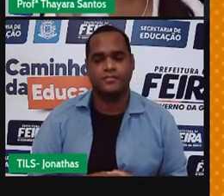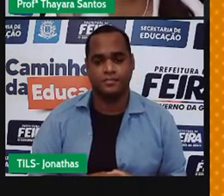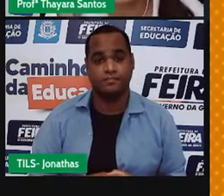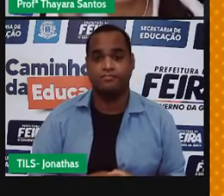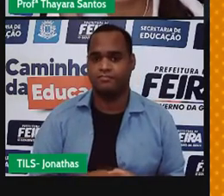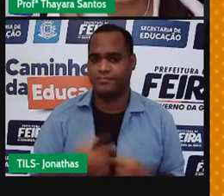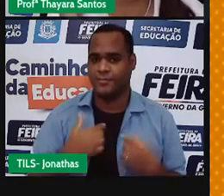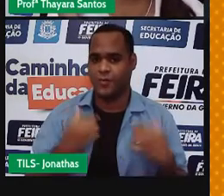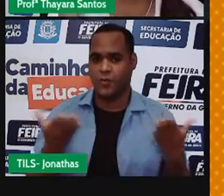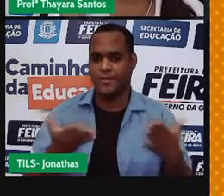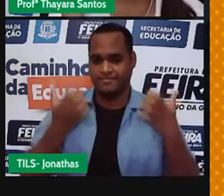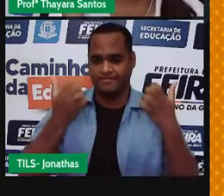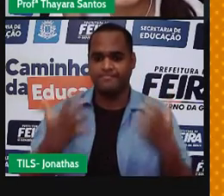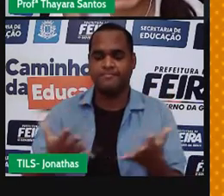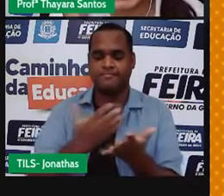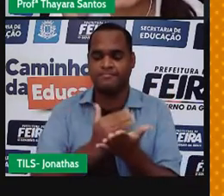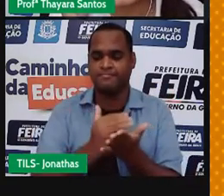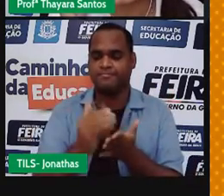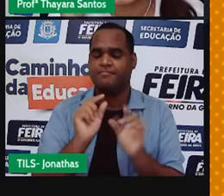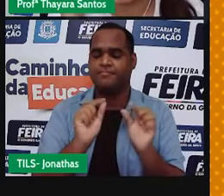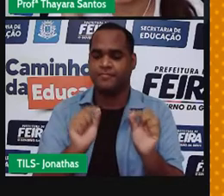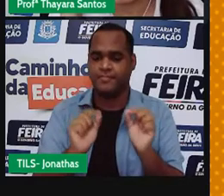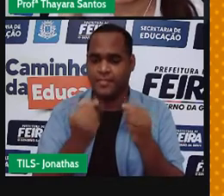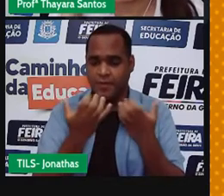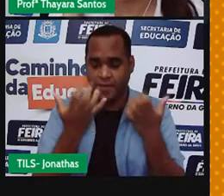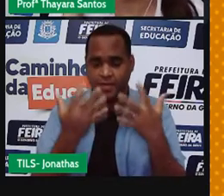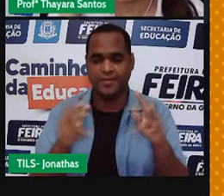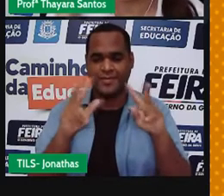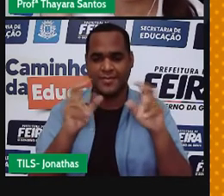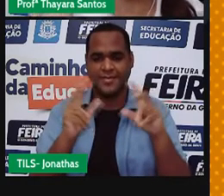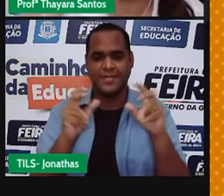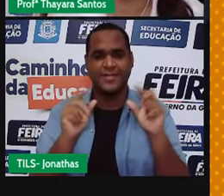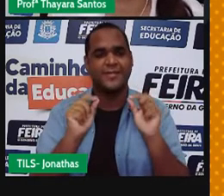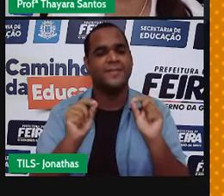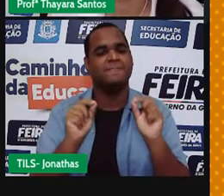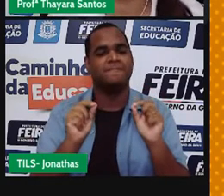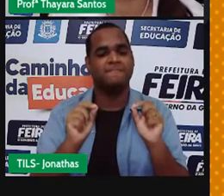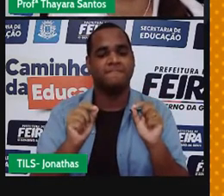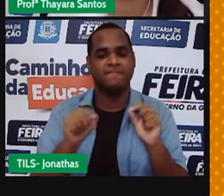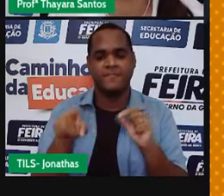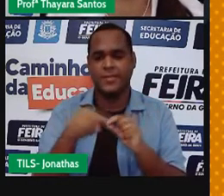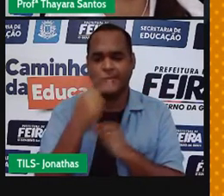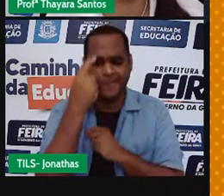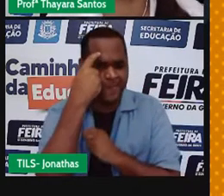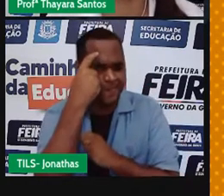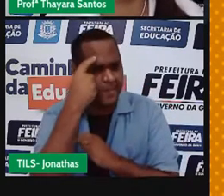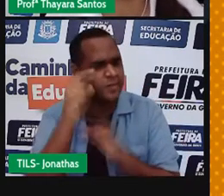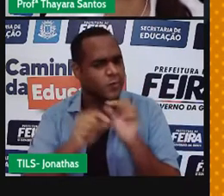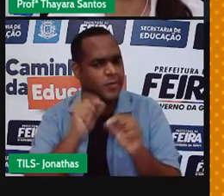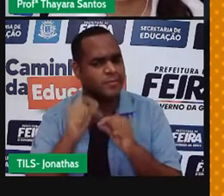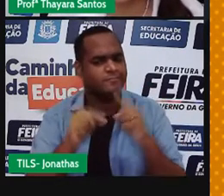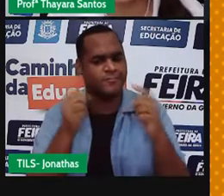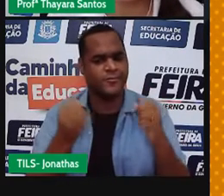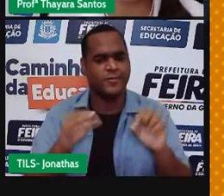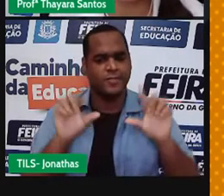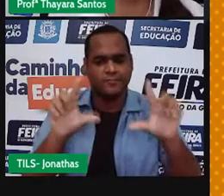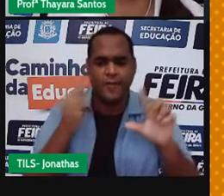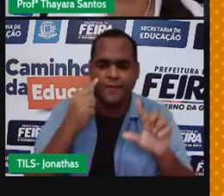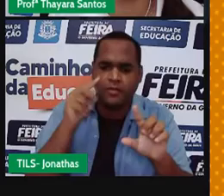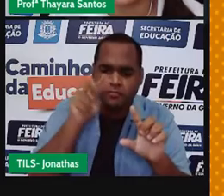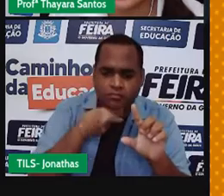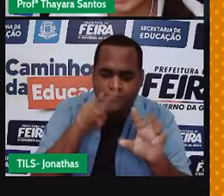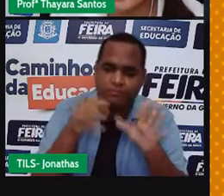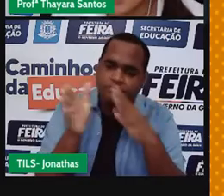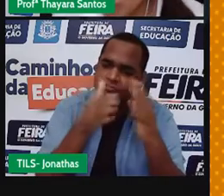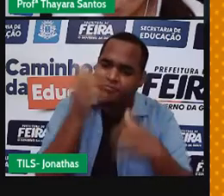ah e hoje sobre o que é que nós vamos falar quem tá mais não tem nada aí do outro lado já viu que